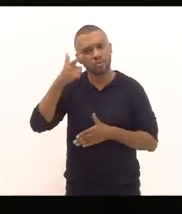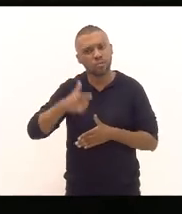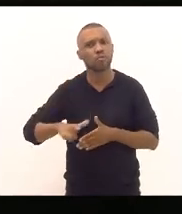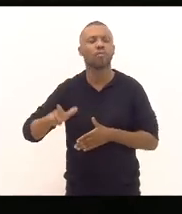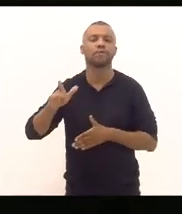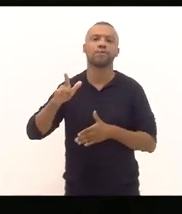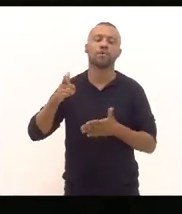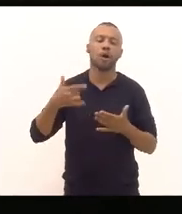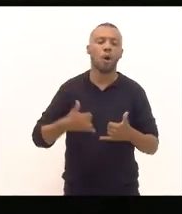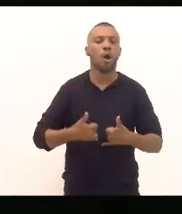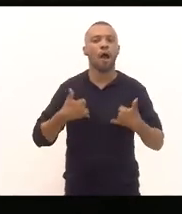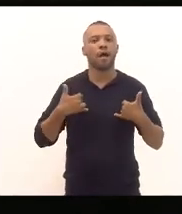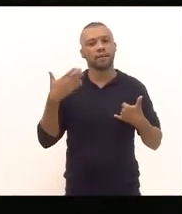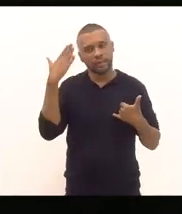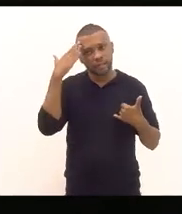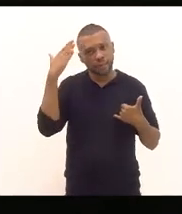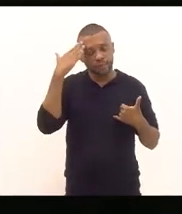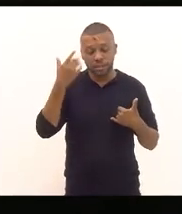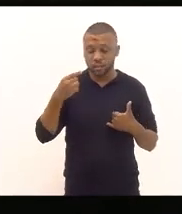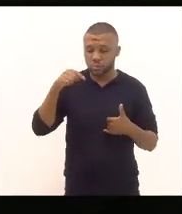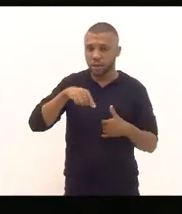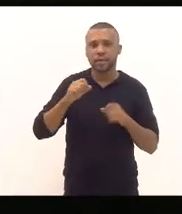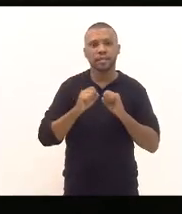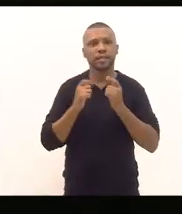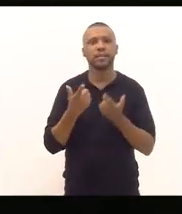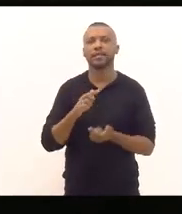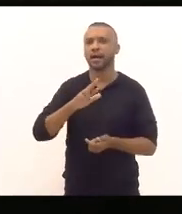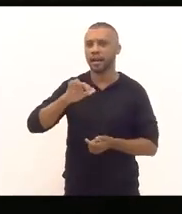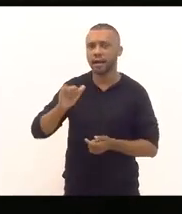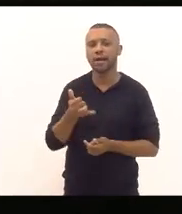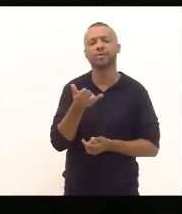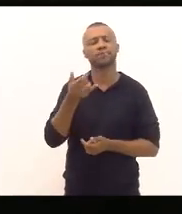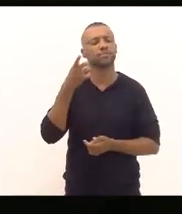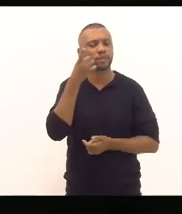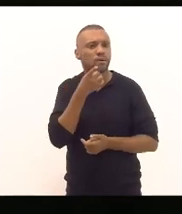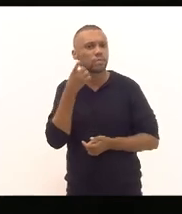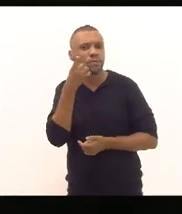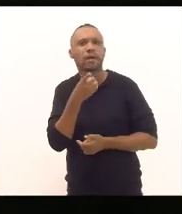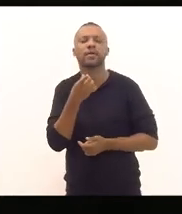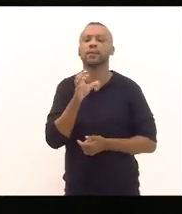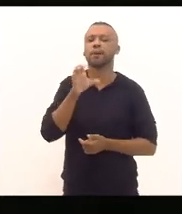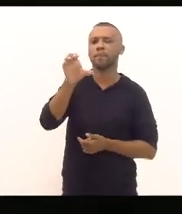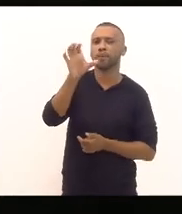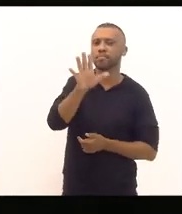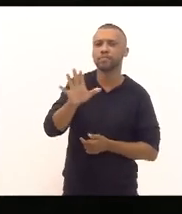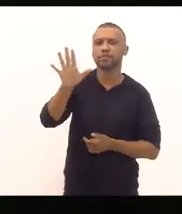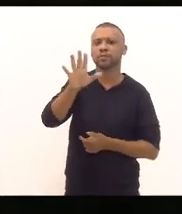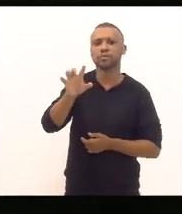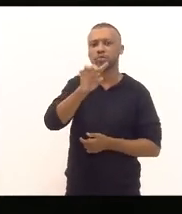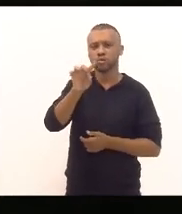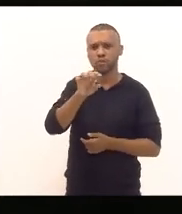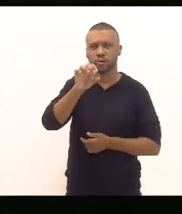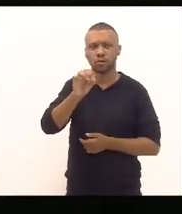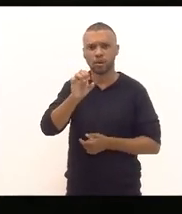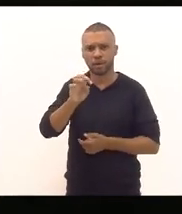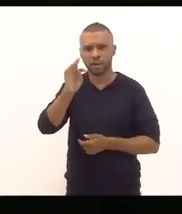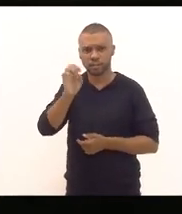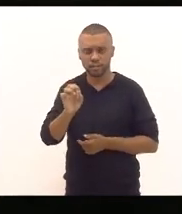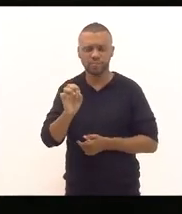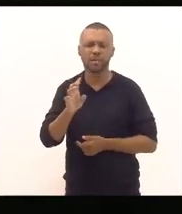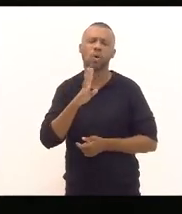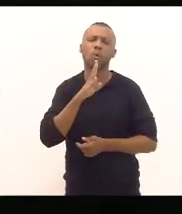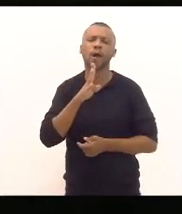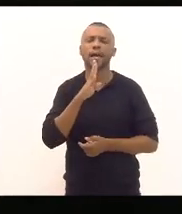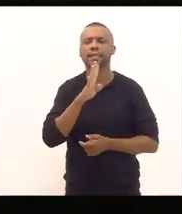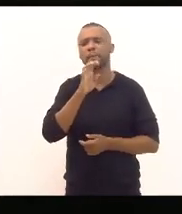Ju uma raça de saber que eu estou aqui no Parlamento né como deputada na nossa região da zona leste você tanto conhece não mora lá mais